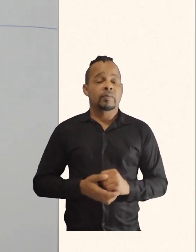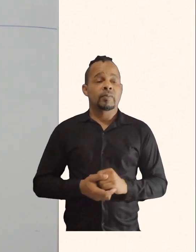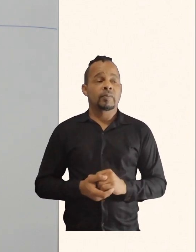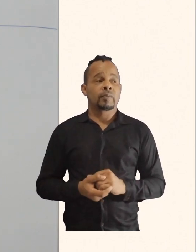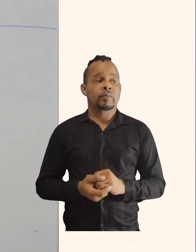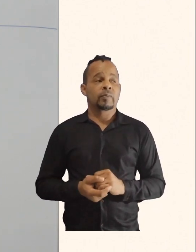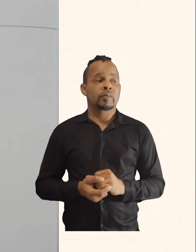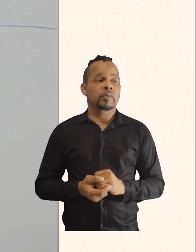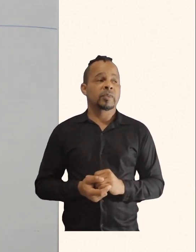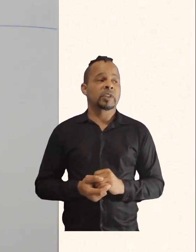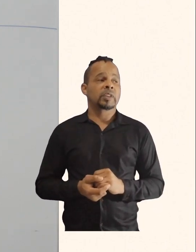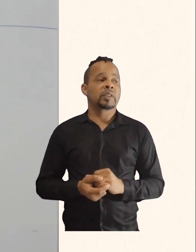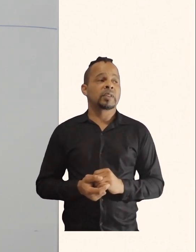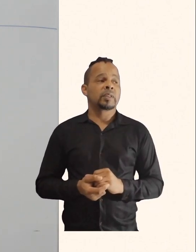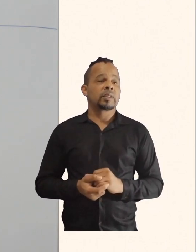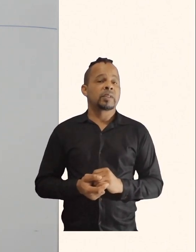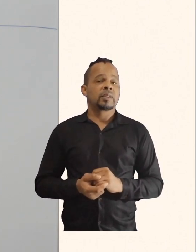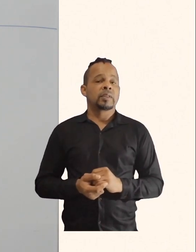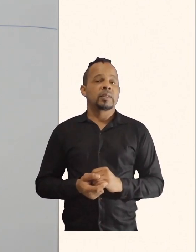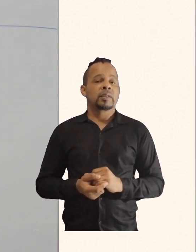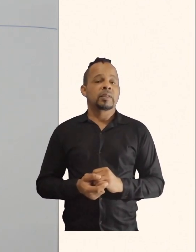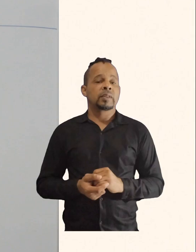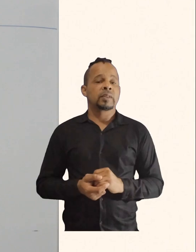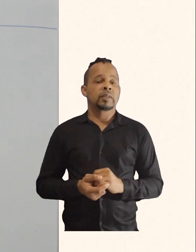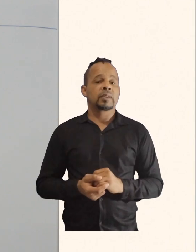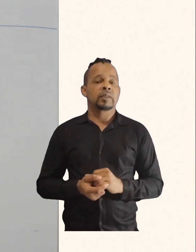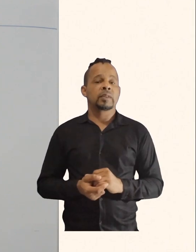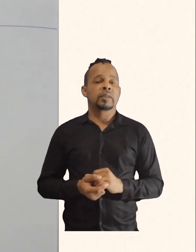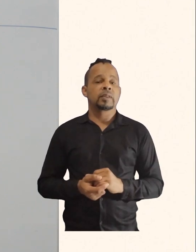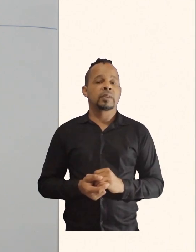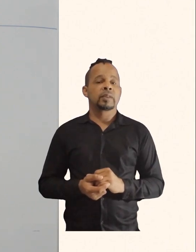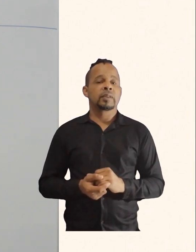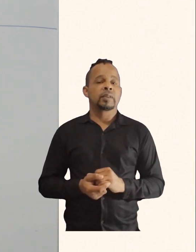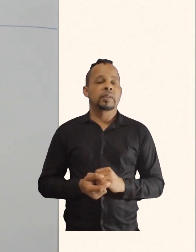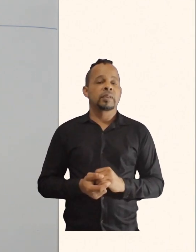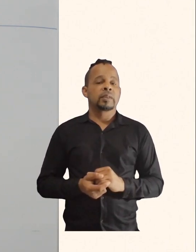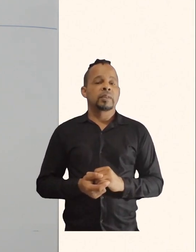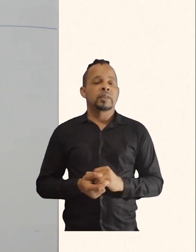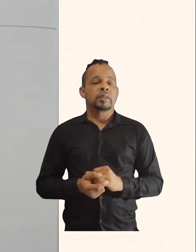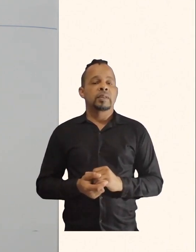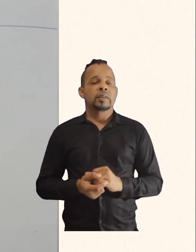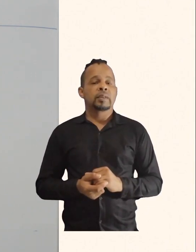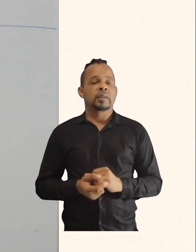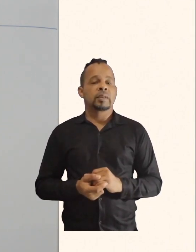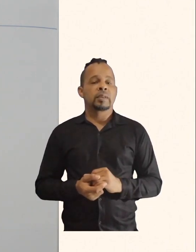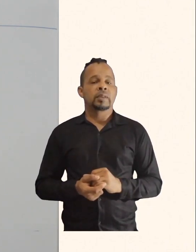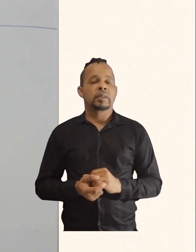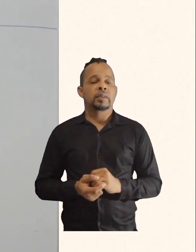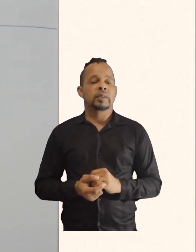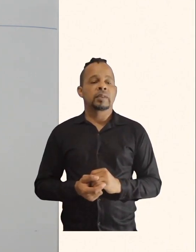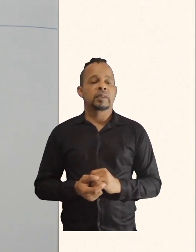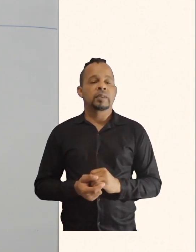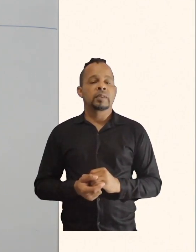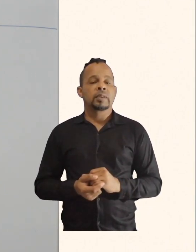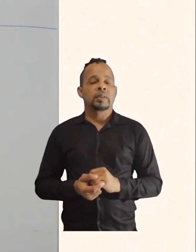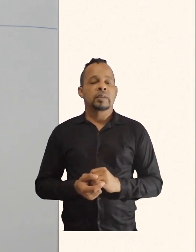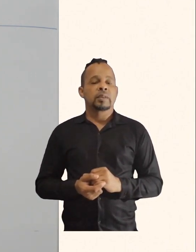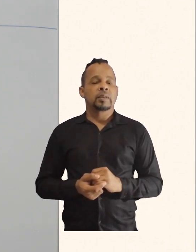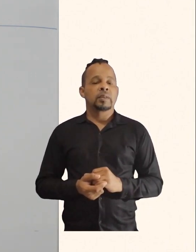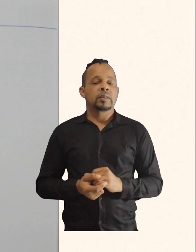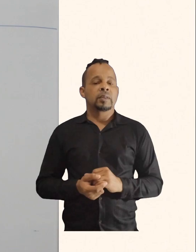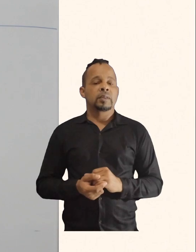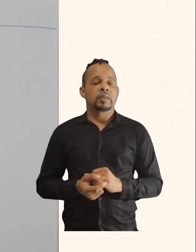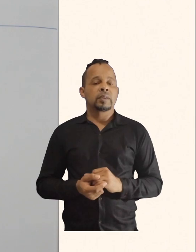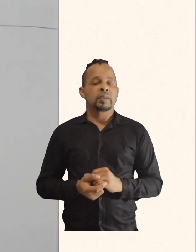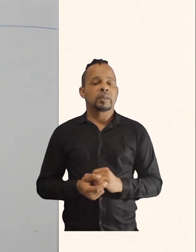que é UB menos UA, beleza? Isso é